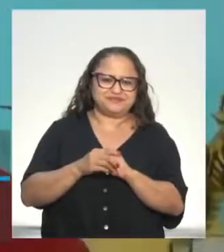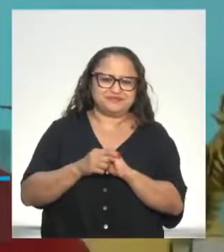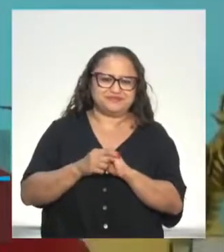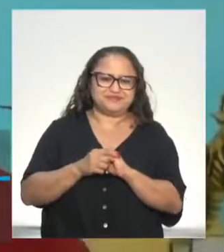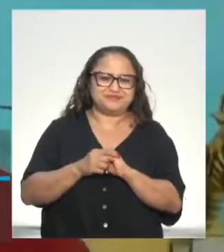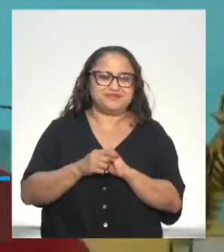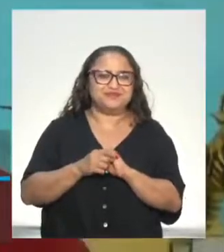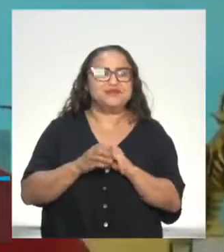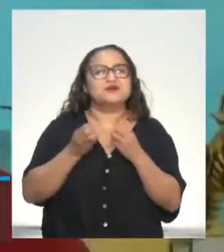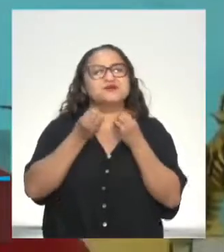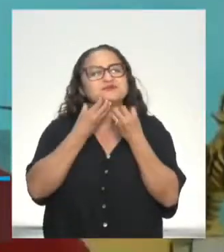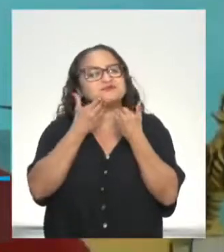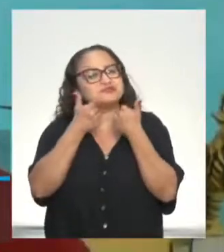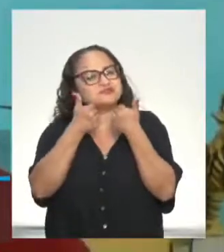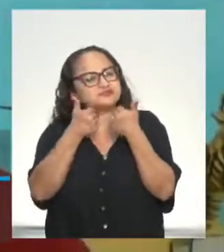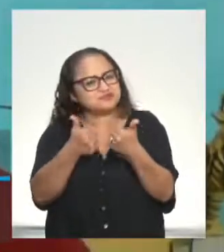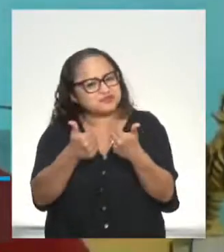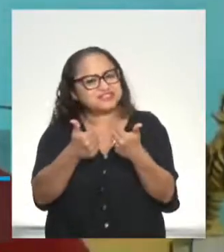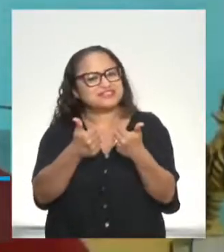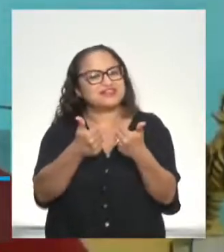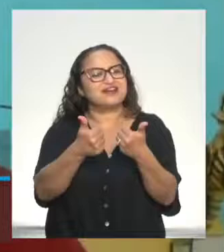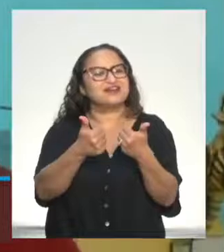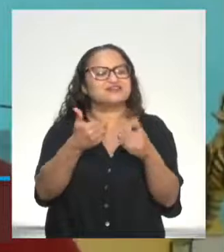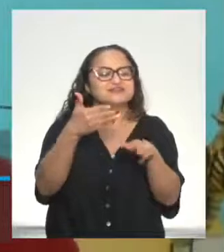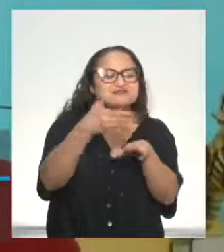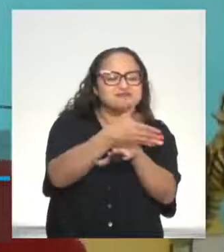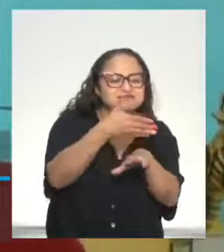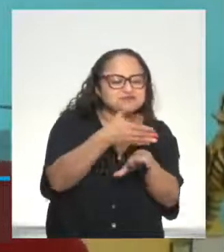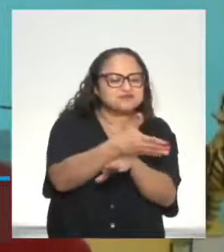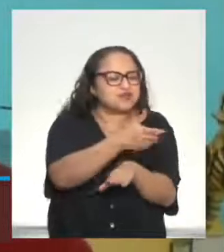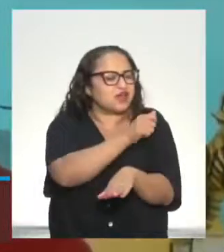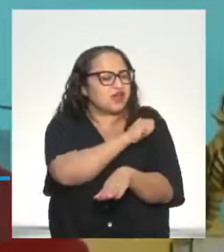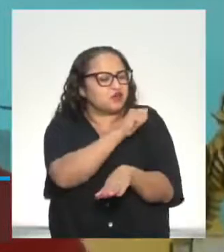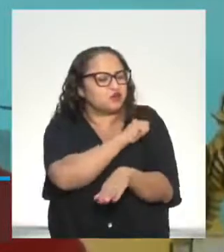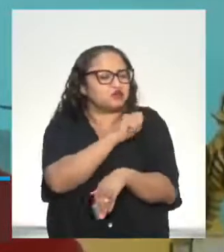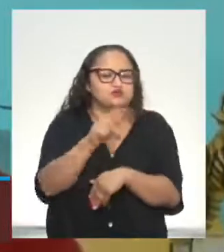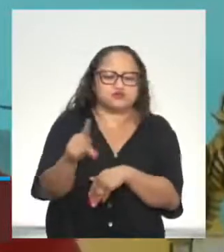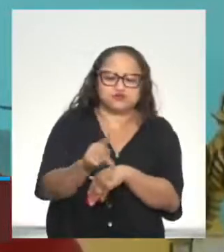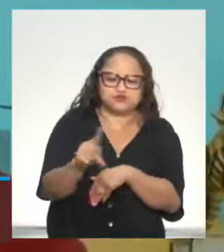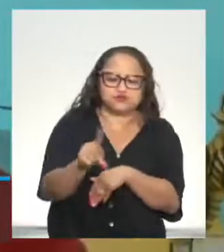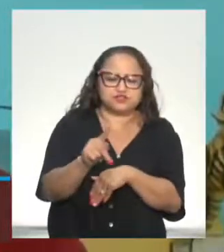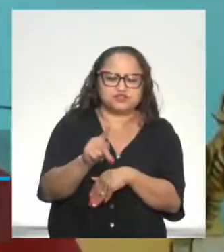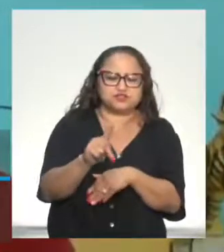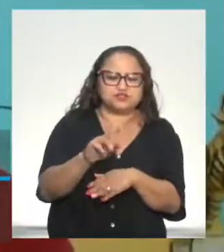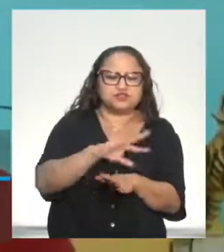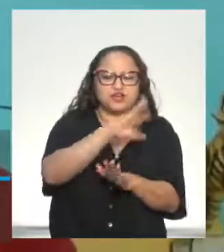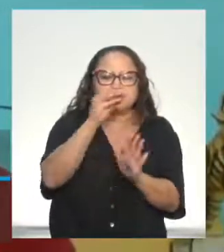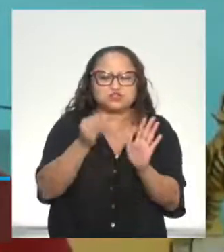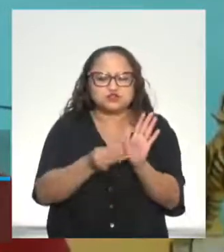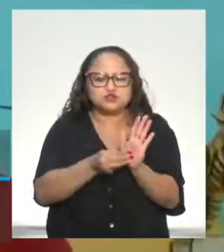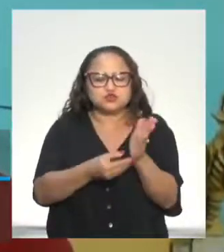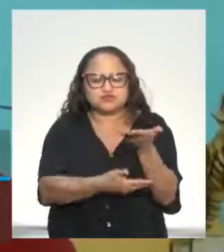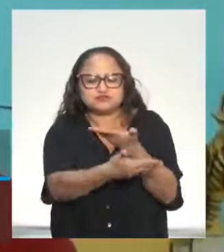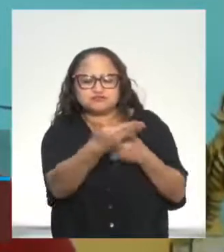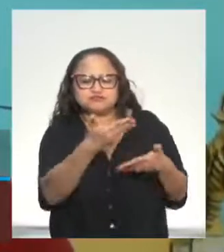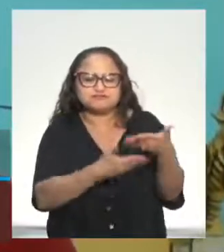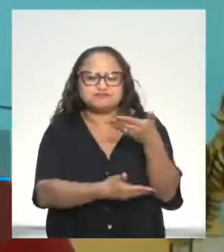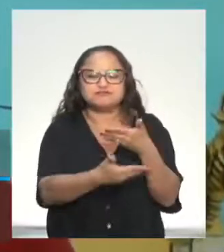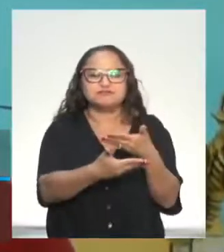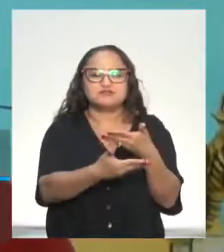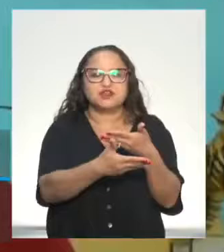Ô, Rodrigo, muito obrigado aos alunos, professores, todo mundo que está interagindo aí, todo